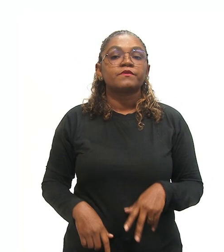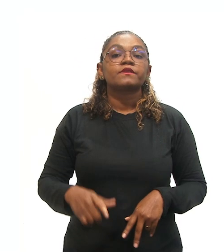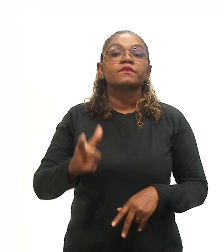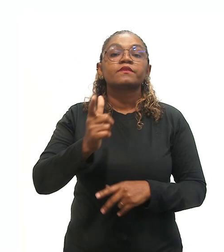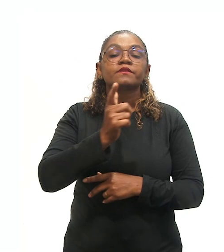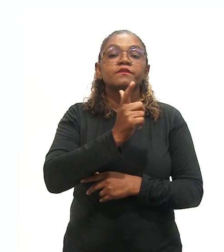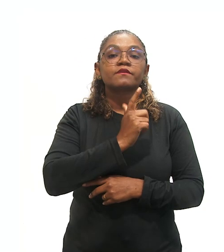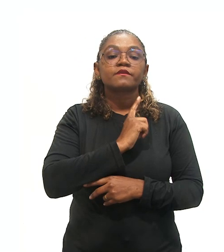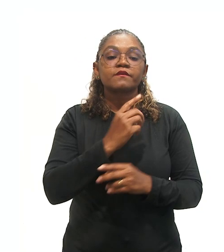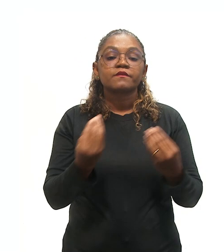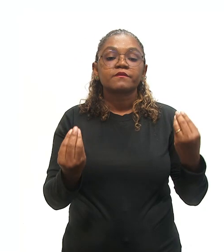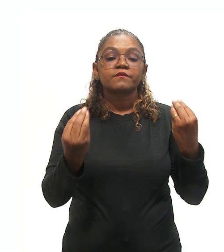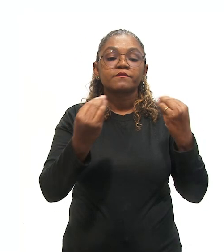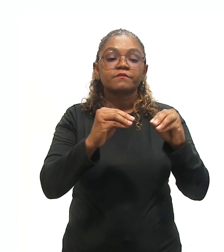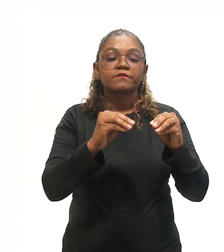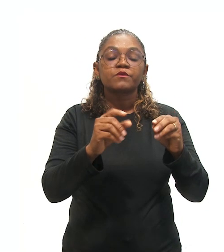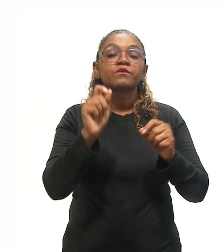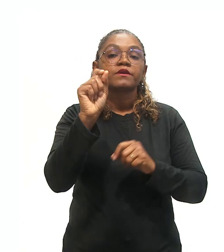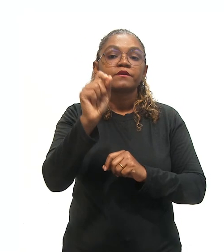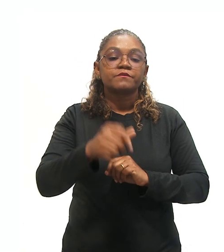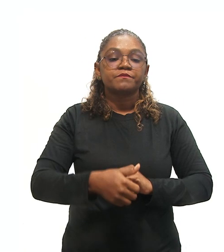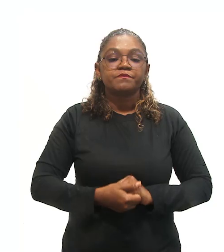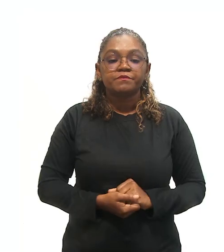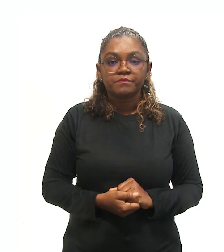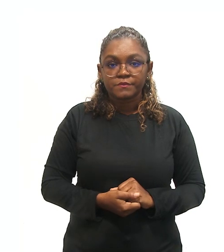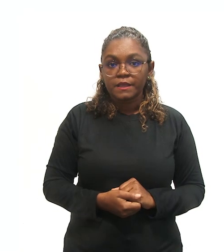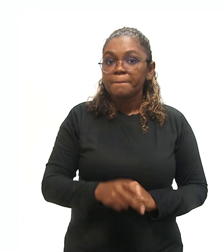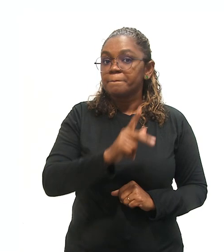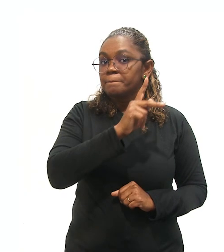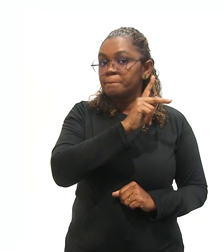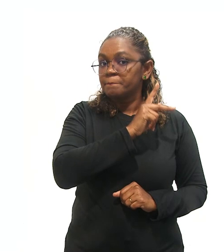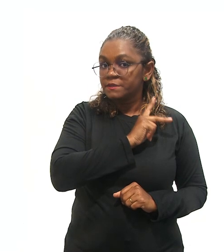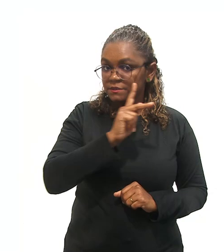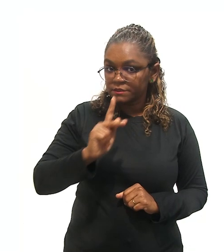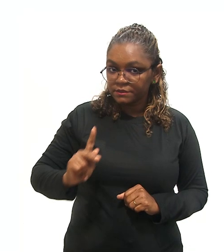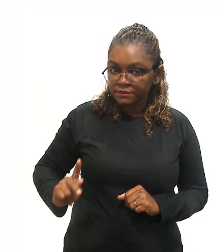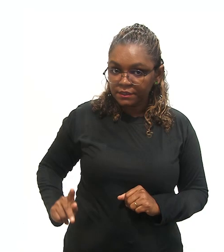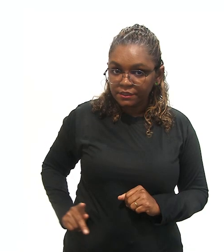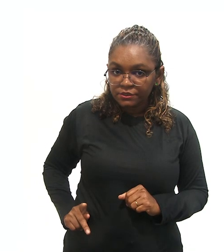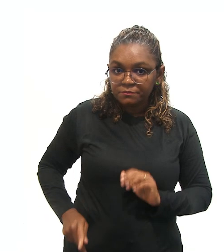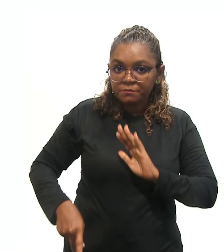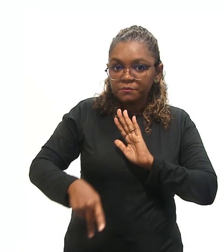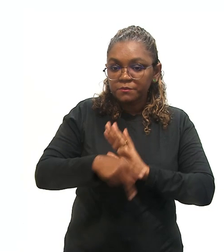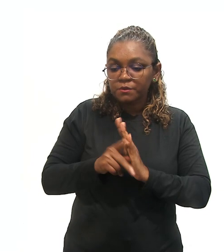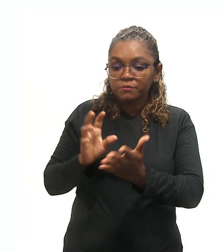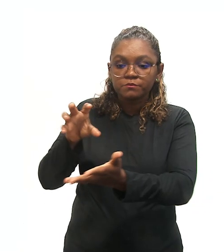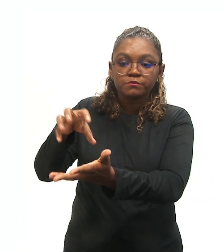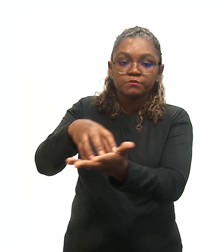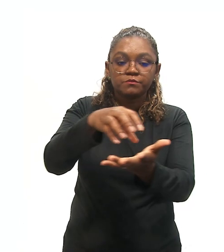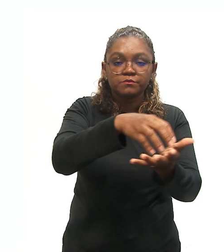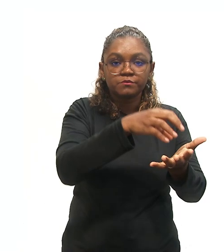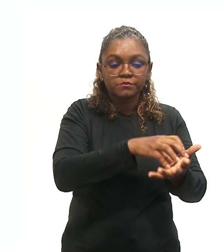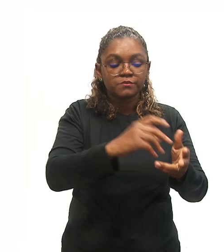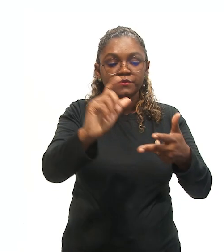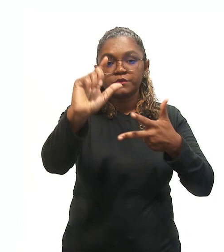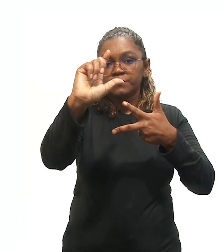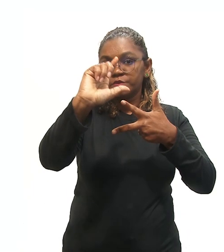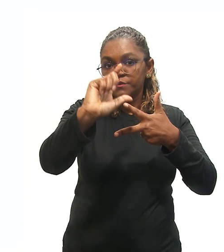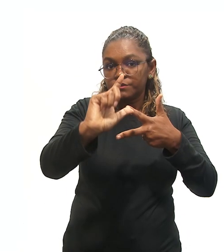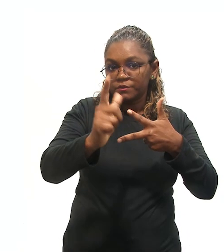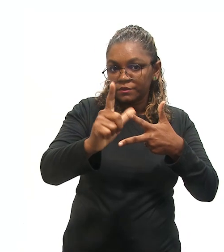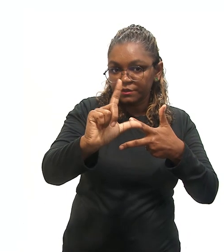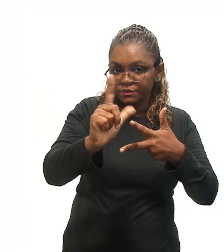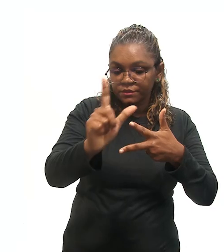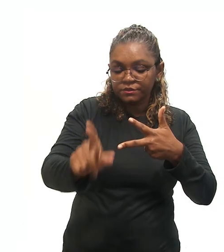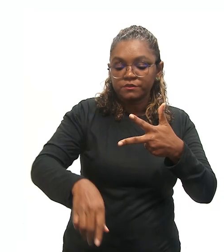das suas próprias, as dos presidentes dos órgãos do Poder Legislativo, Judiciário